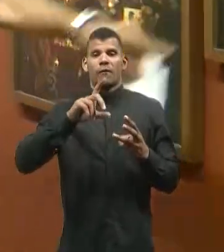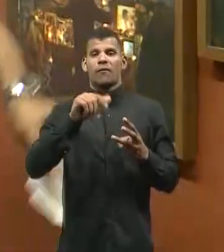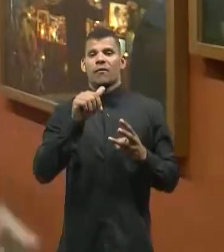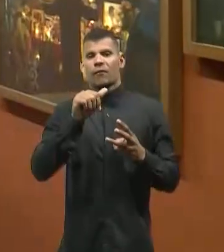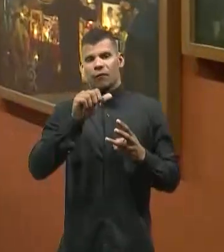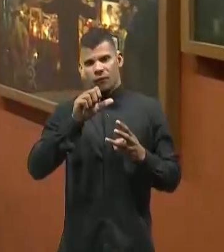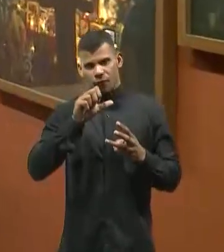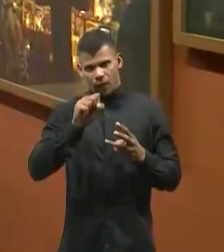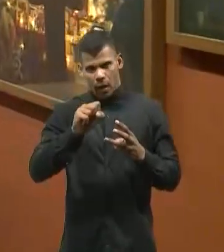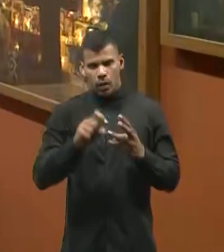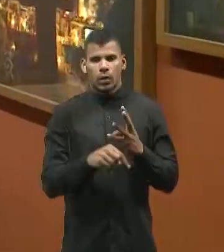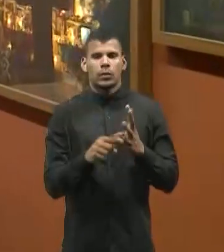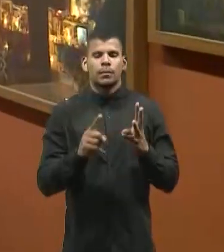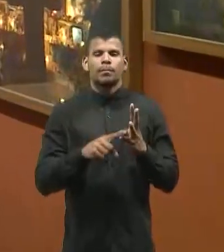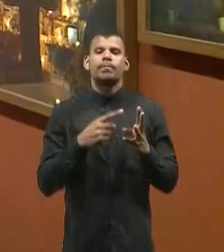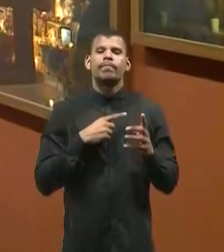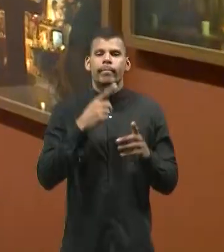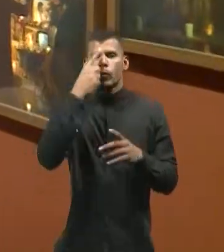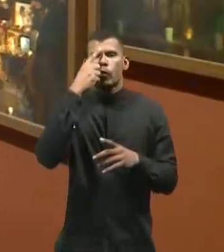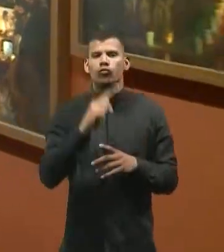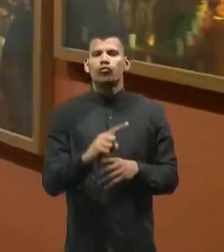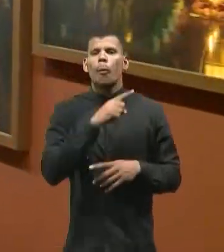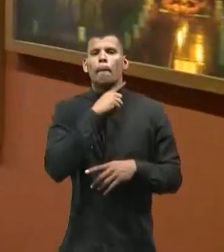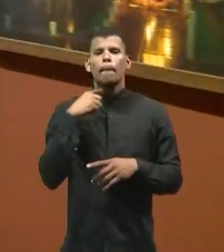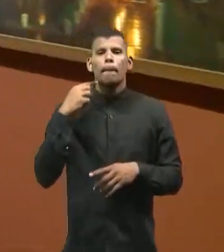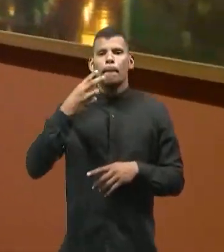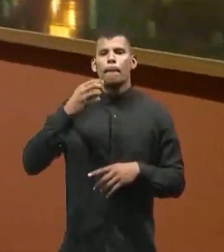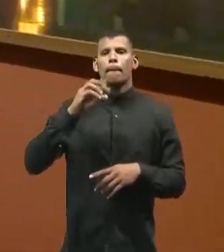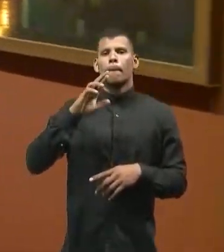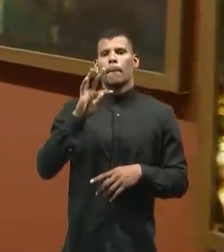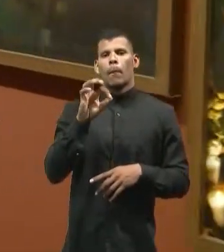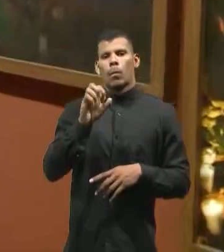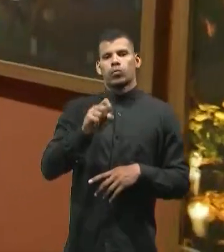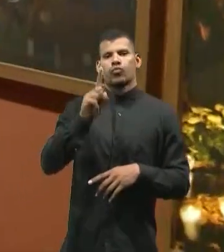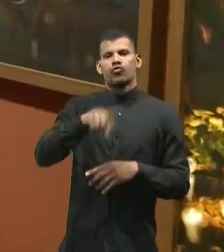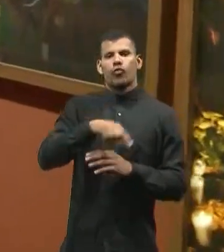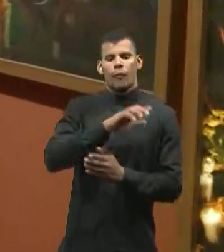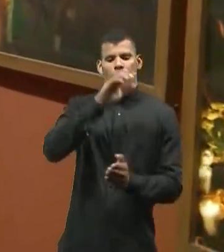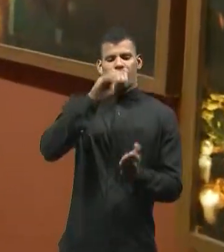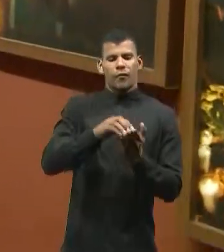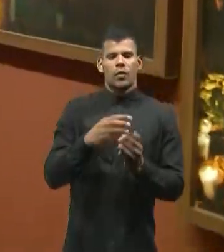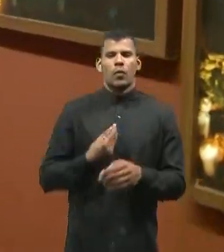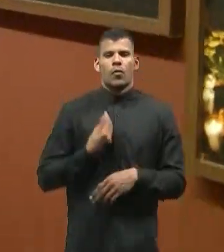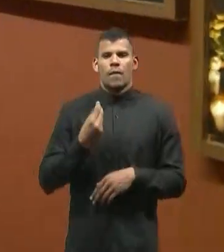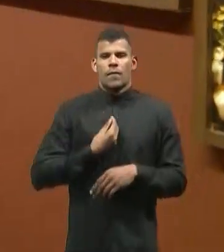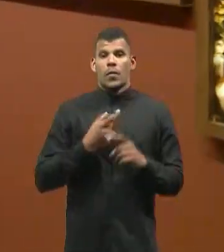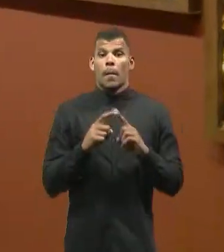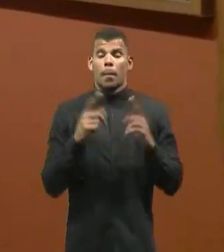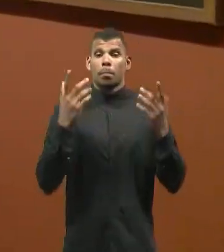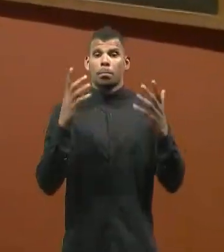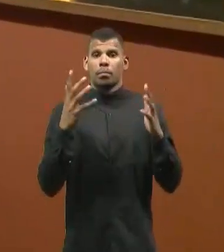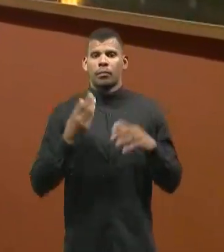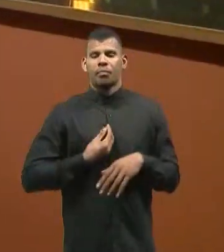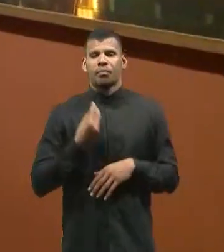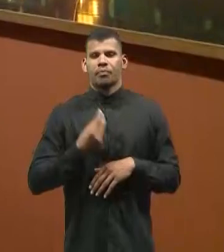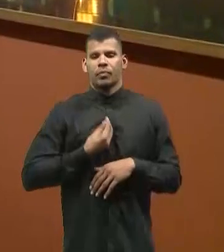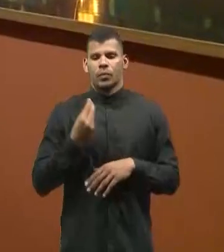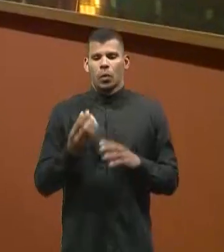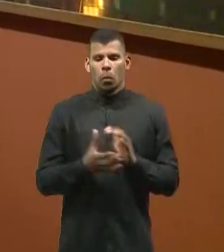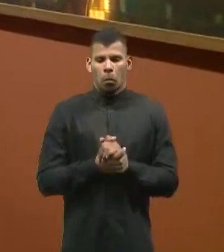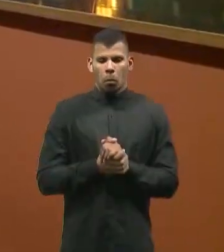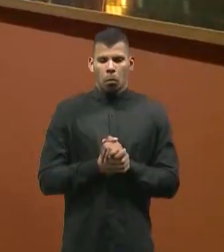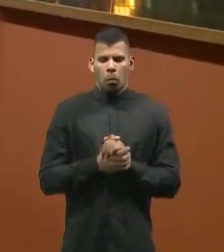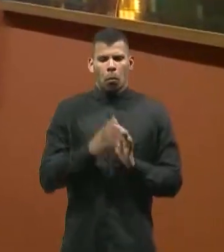exuberância. Do Dia dos Mortos. Então eles celebram a vida. É o fim da vida, porém eles celebram a vida. Ah,